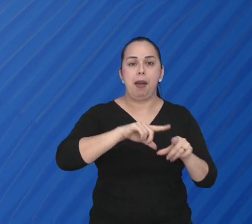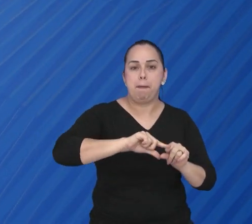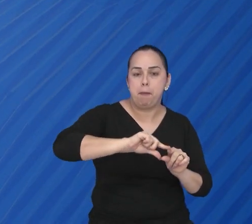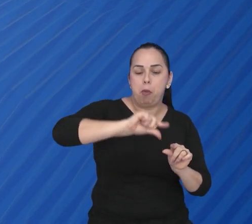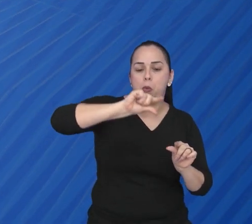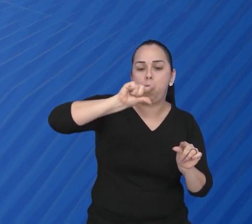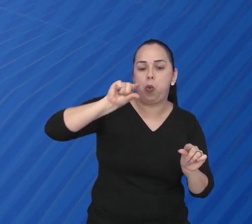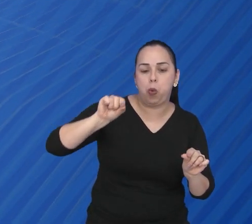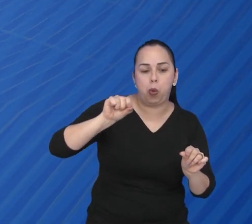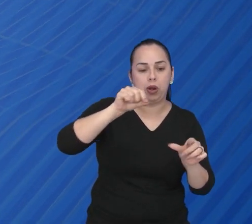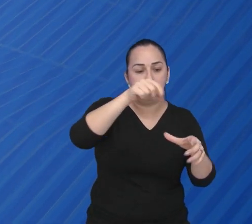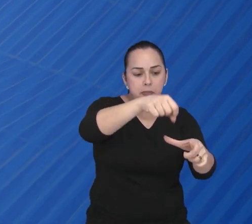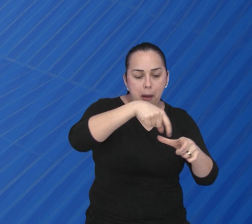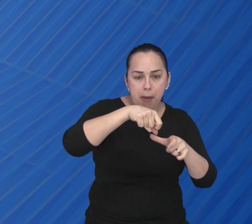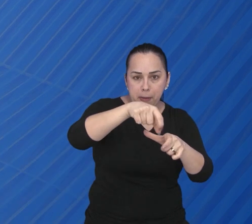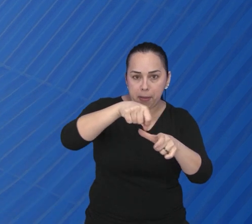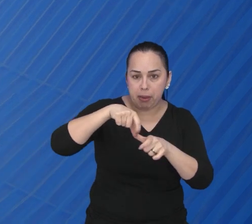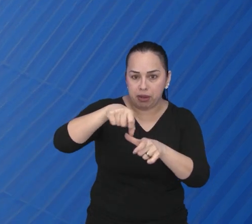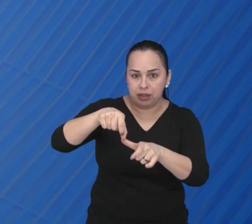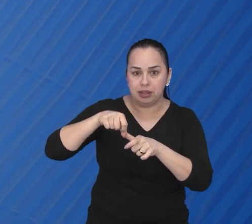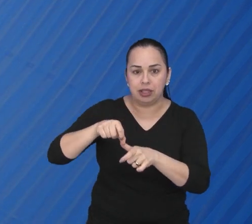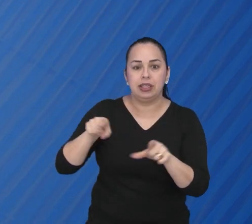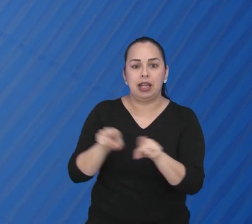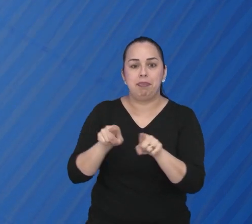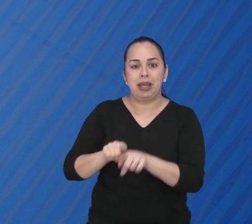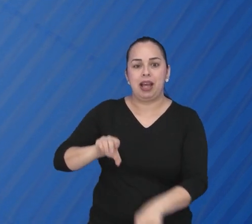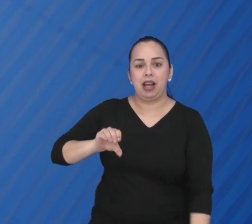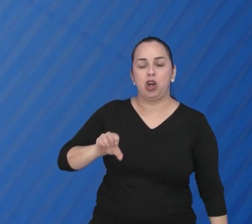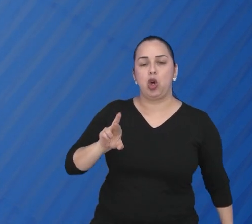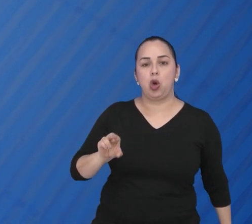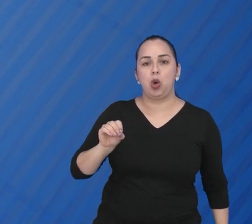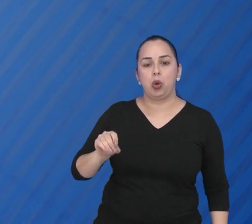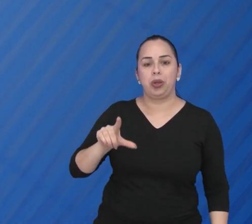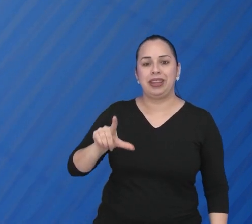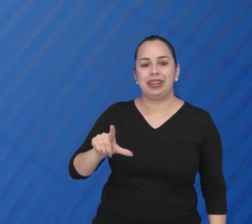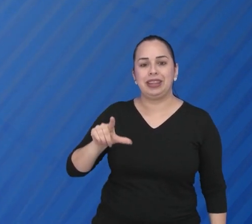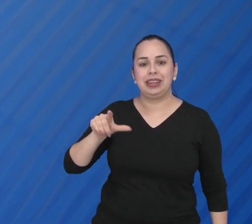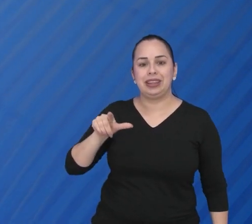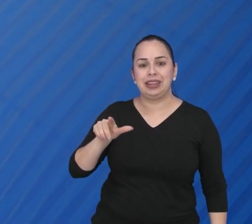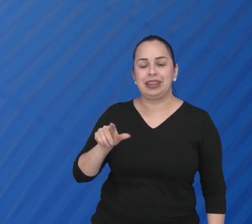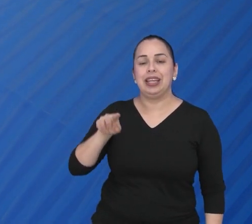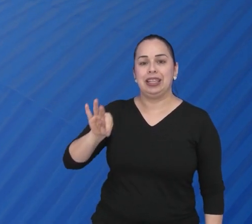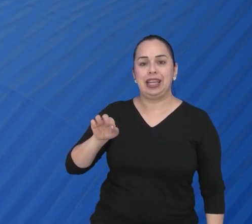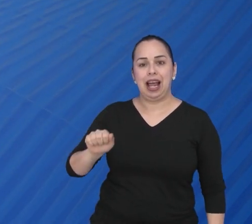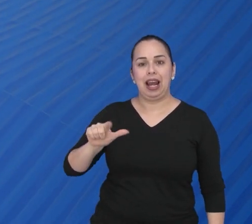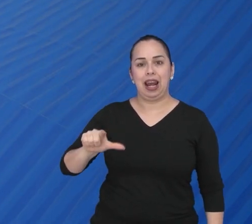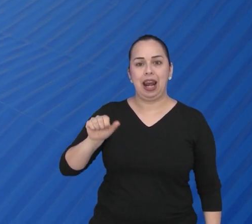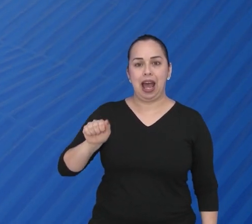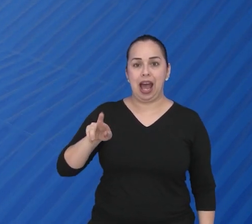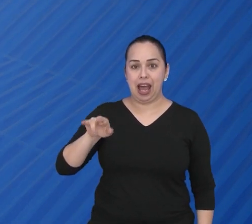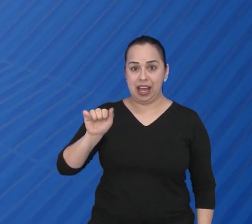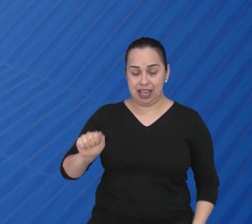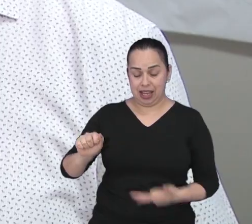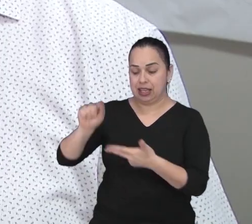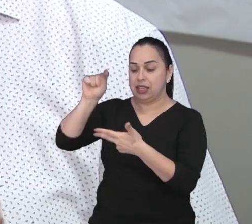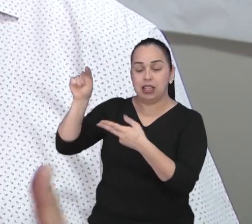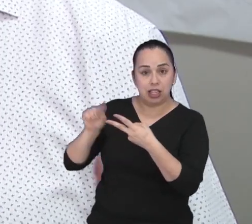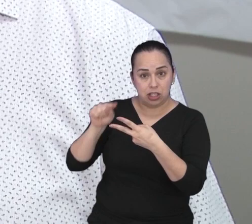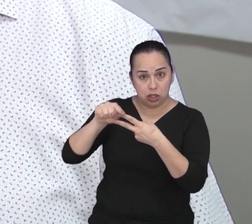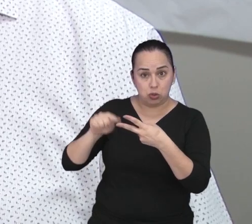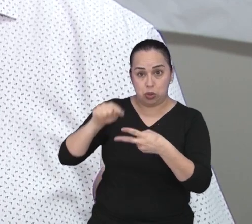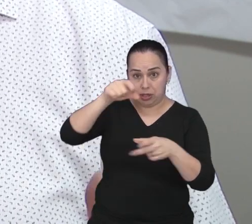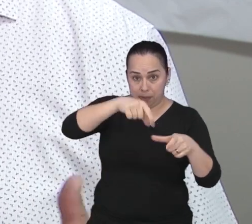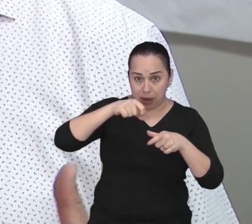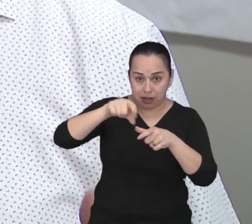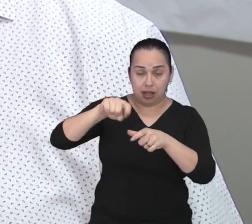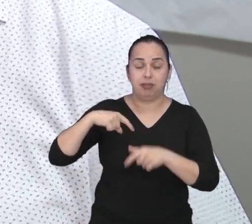caseira da citronela e também de outra espécie, a crotalária, planta que se alimenta do Aedes aegypti. Com as ideias que